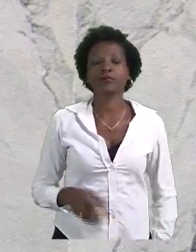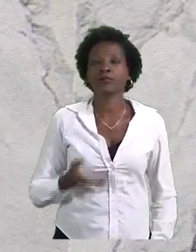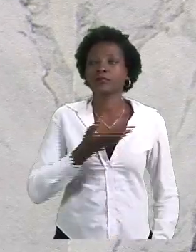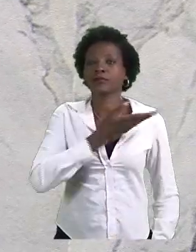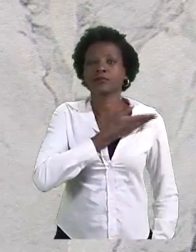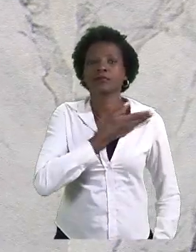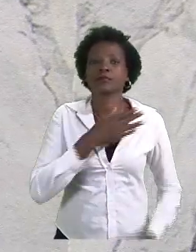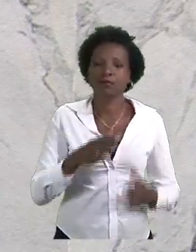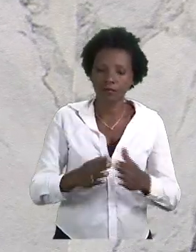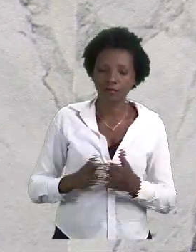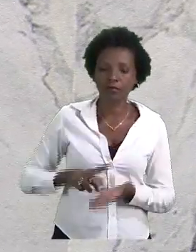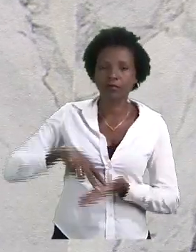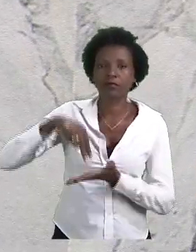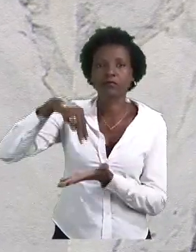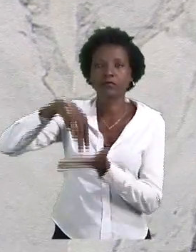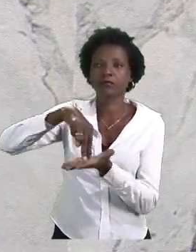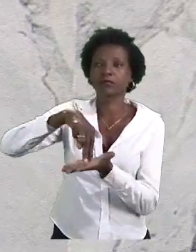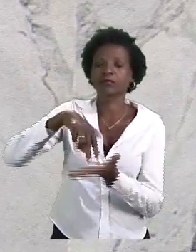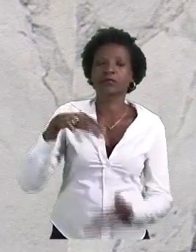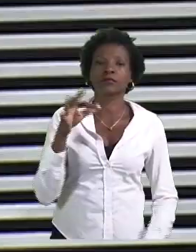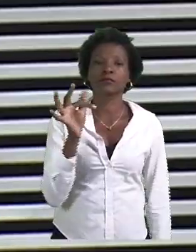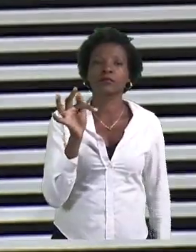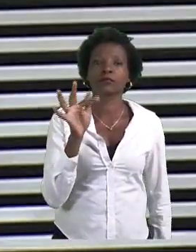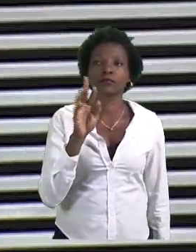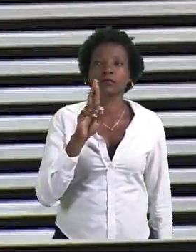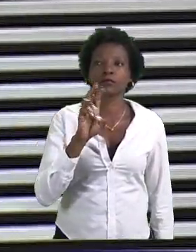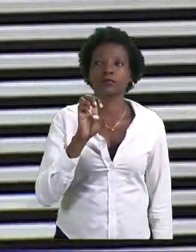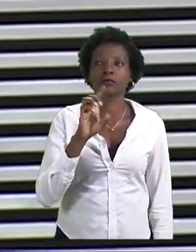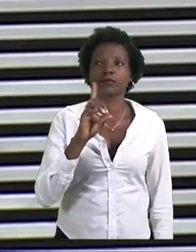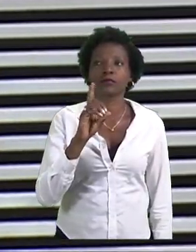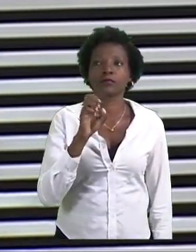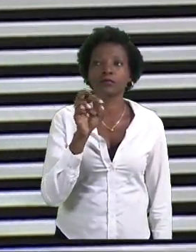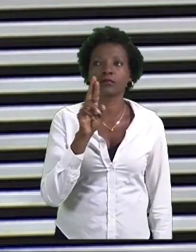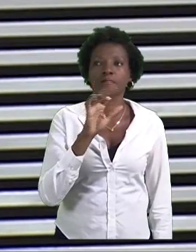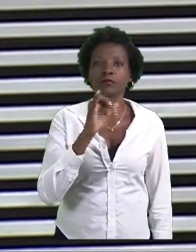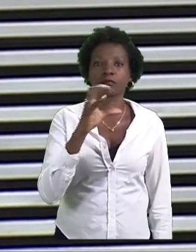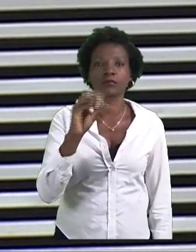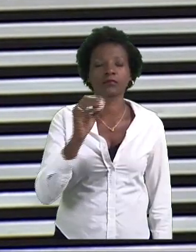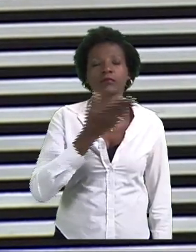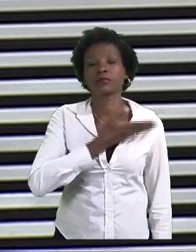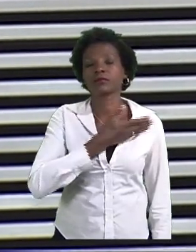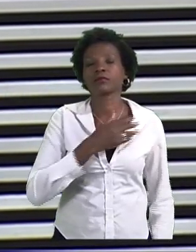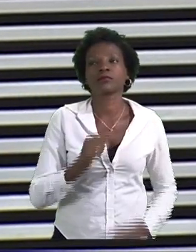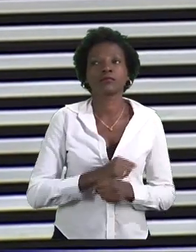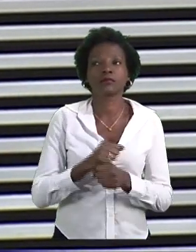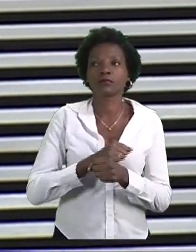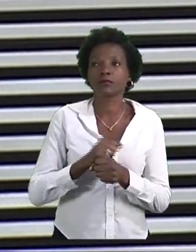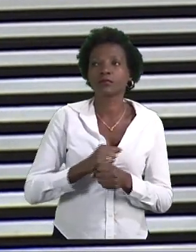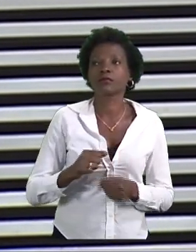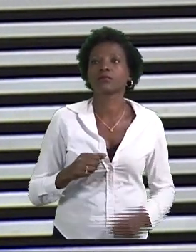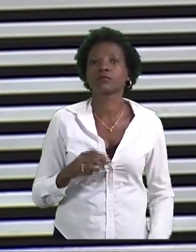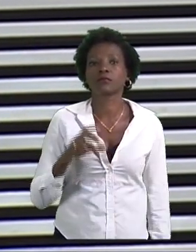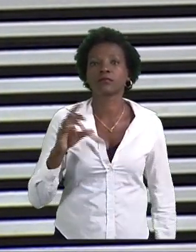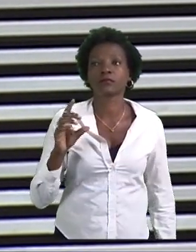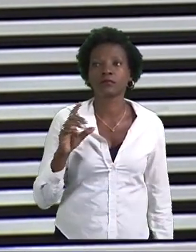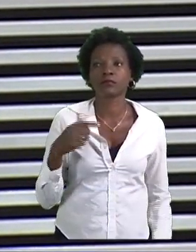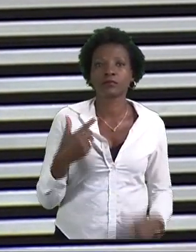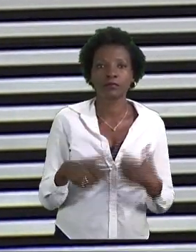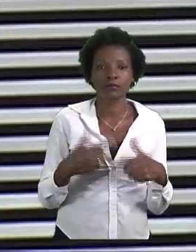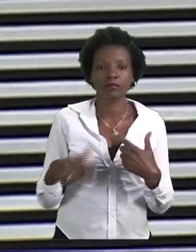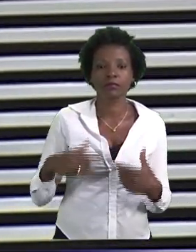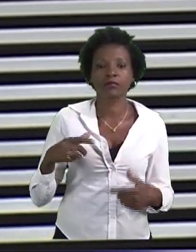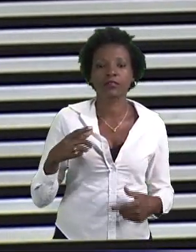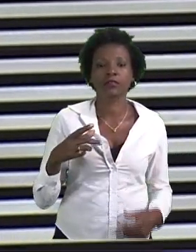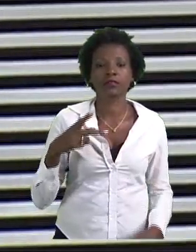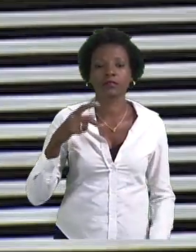de pé, é o senhor Frederico Dávila, que é da região de Itapeva, é um amigo há muitos anos, foi assessor no Palácio do Governo, ajudou muito